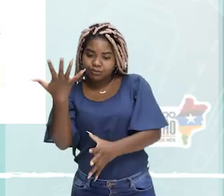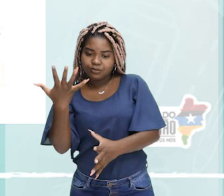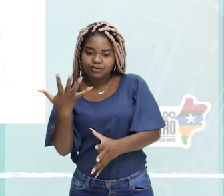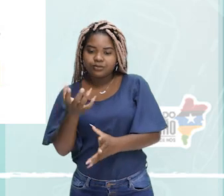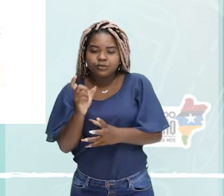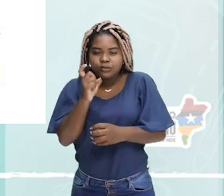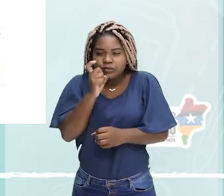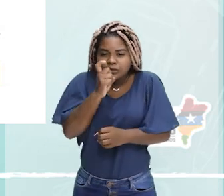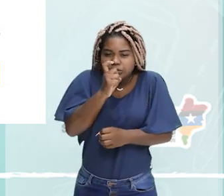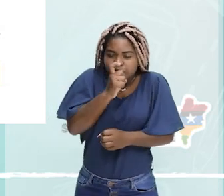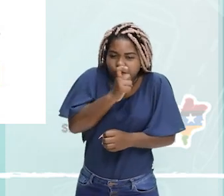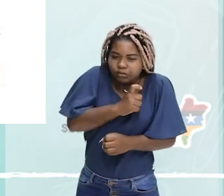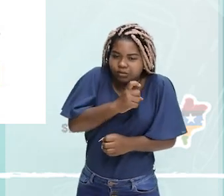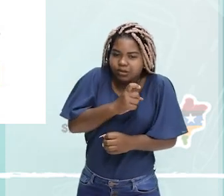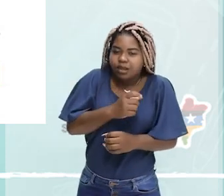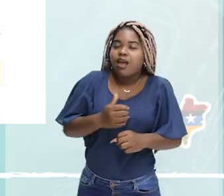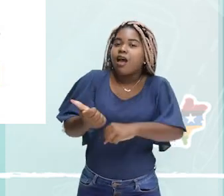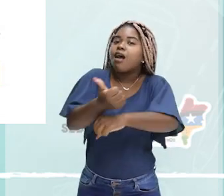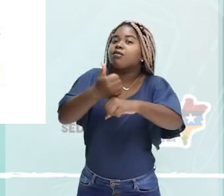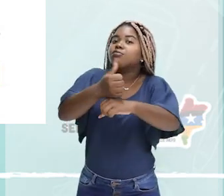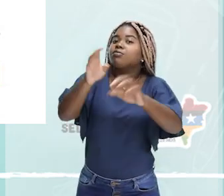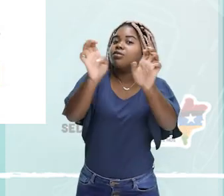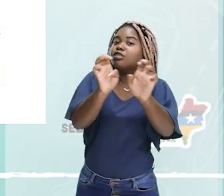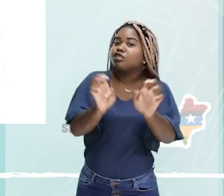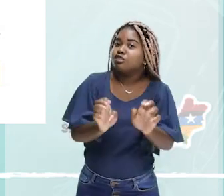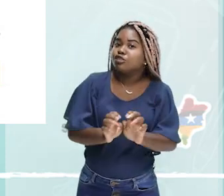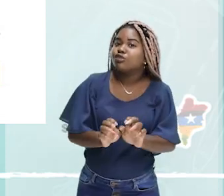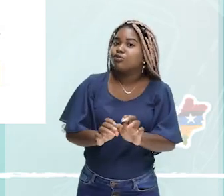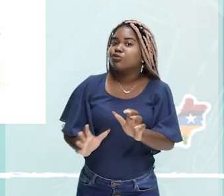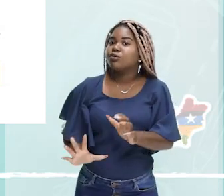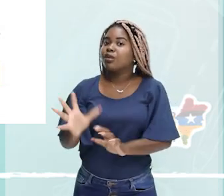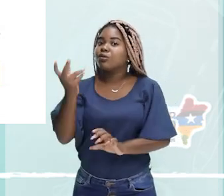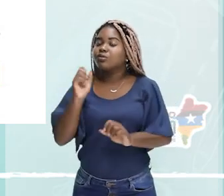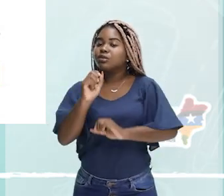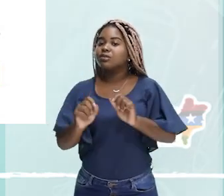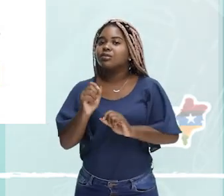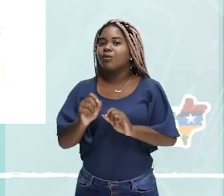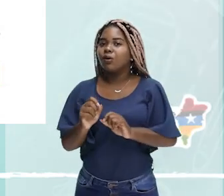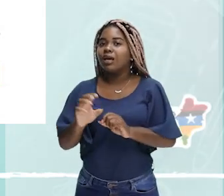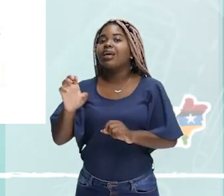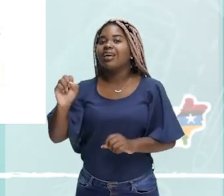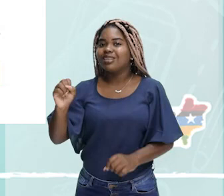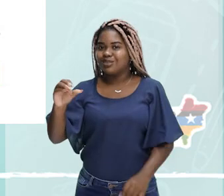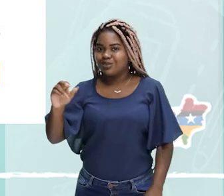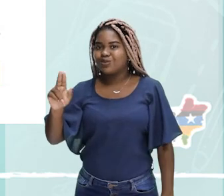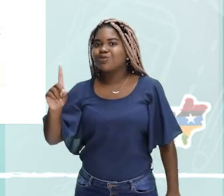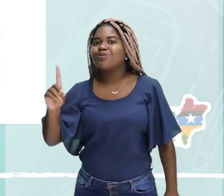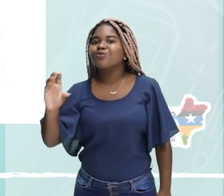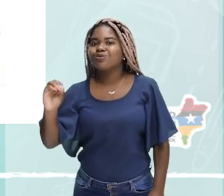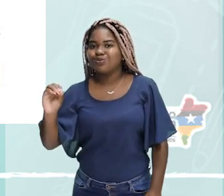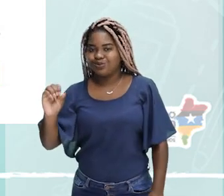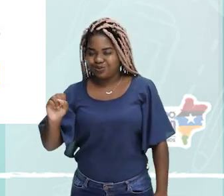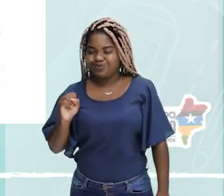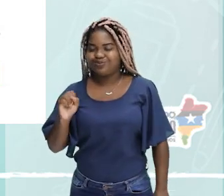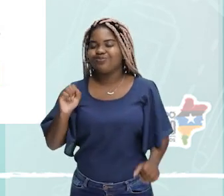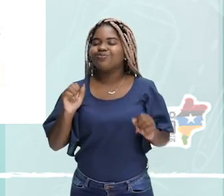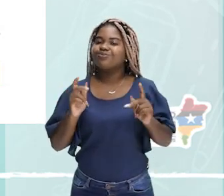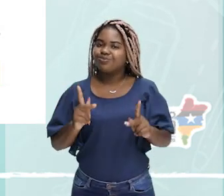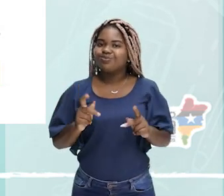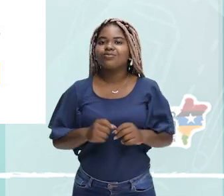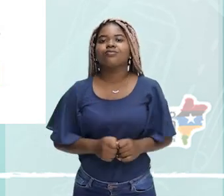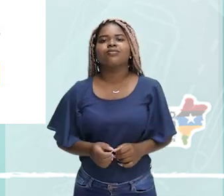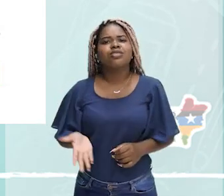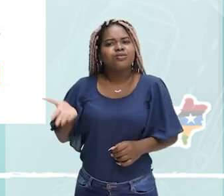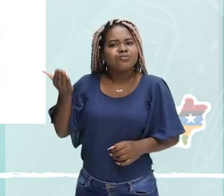se resfria, a primeira estrutura geológica que se forma são os escudos cristalinos, e são, então, é a estrutura geológica